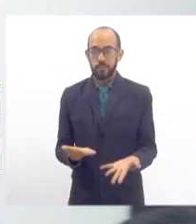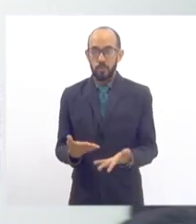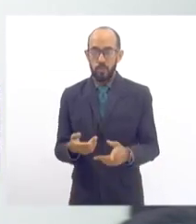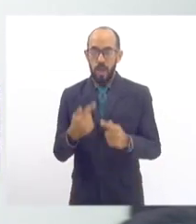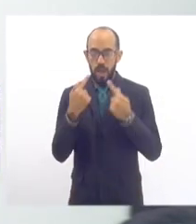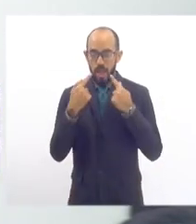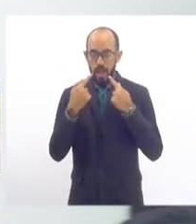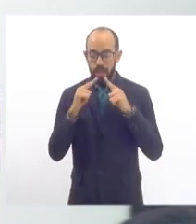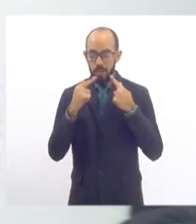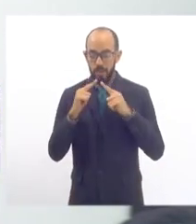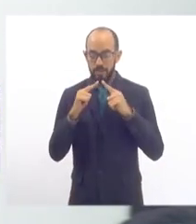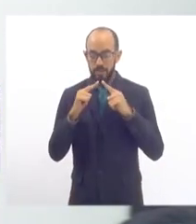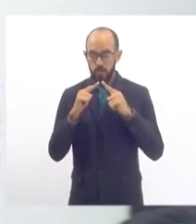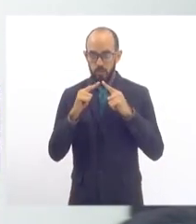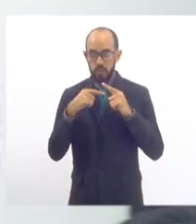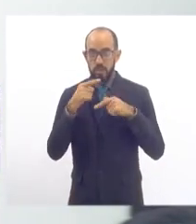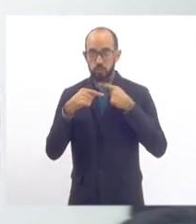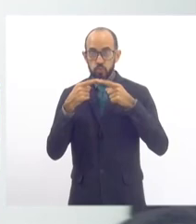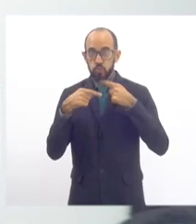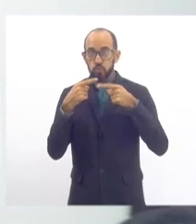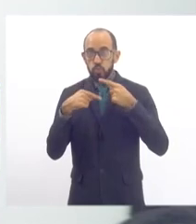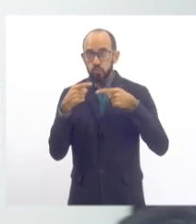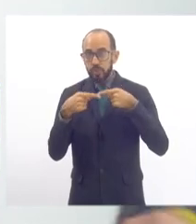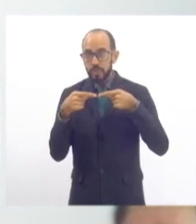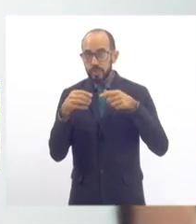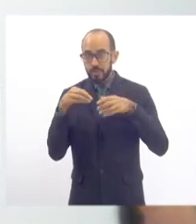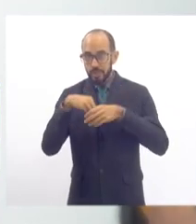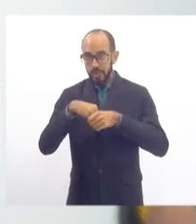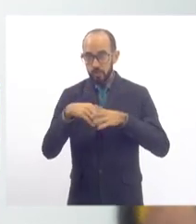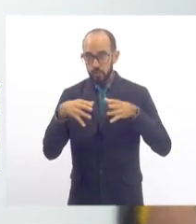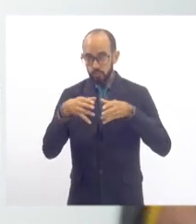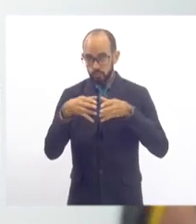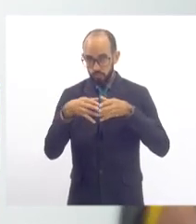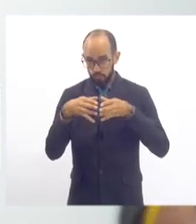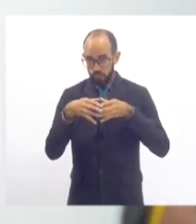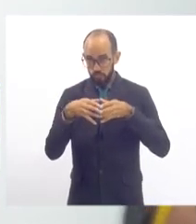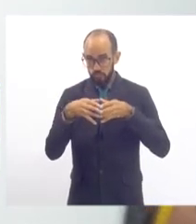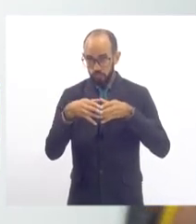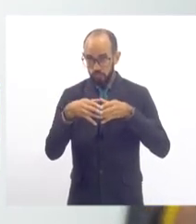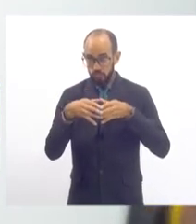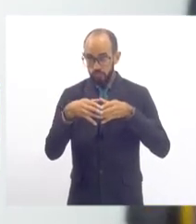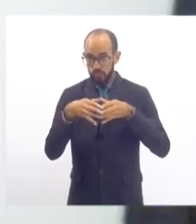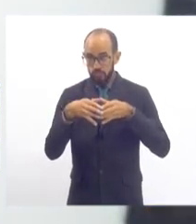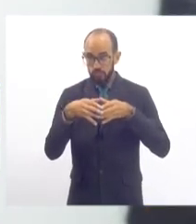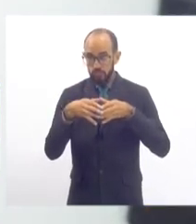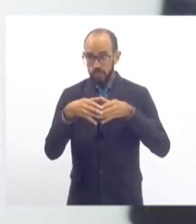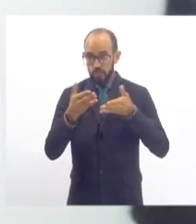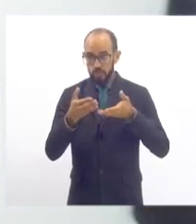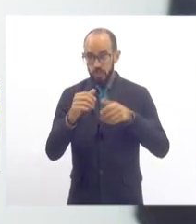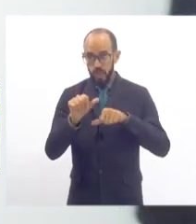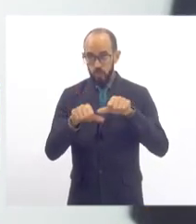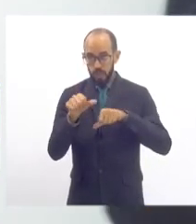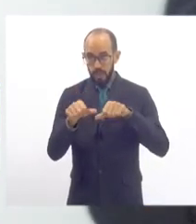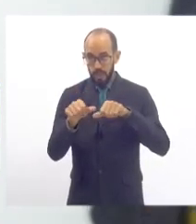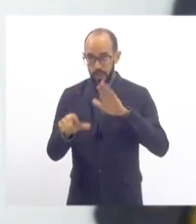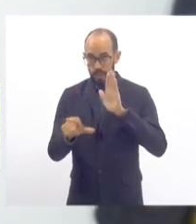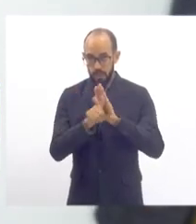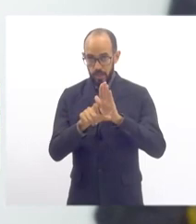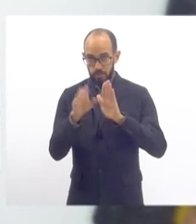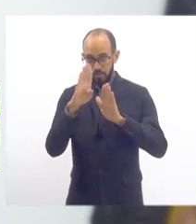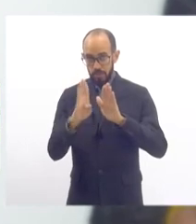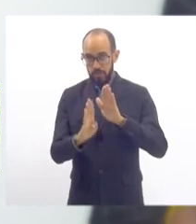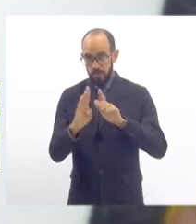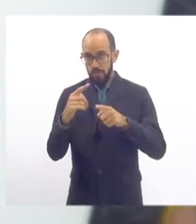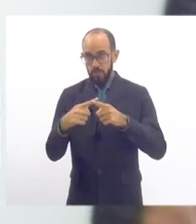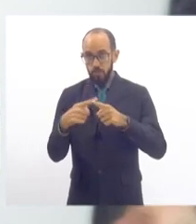vamos inclusive formalizar esse questionamento junto ao Congresso Nacional, porque é preciso alterar a legislação tributária brasileira nesse sentido,